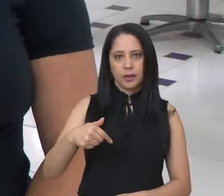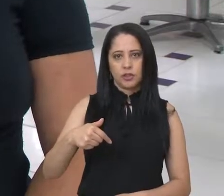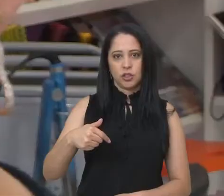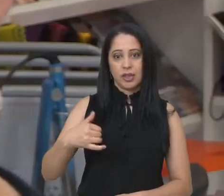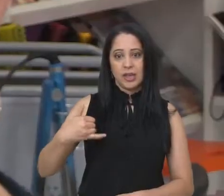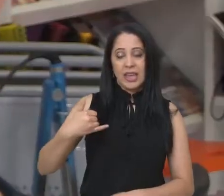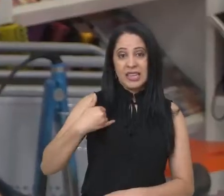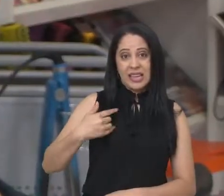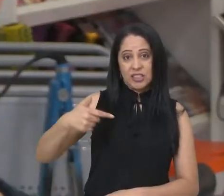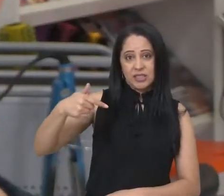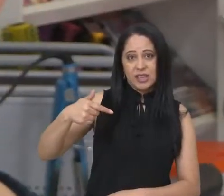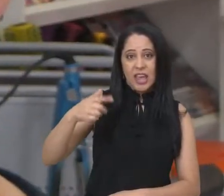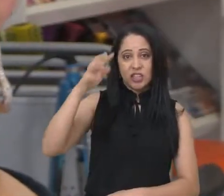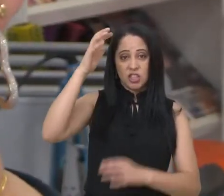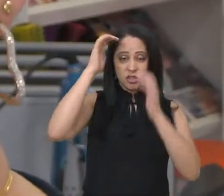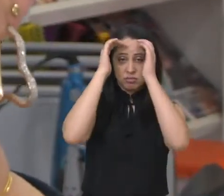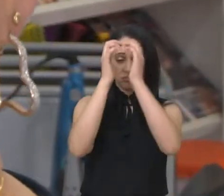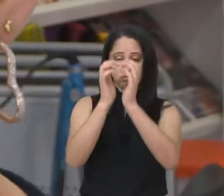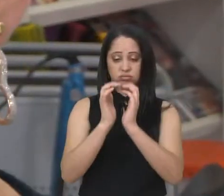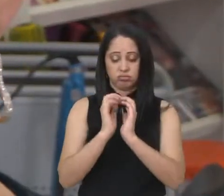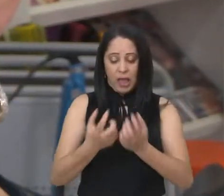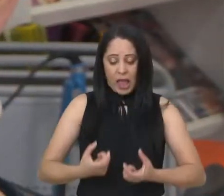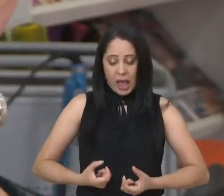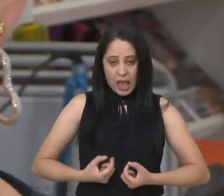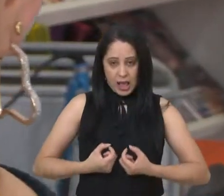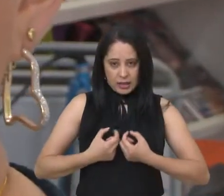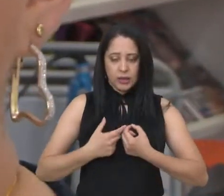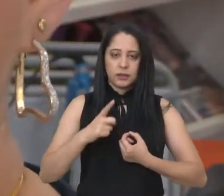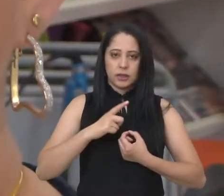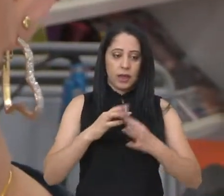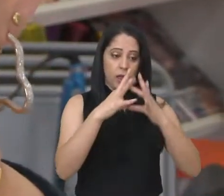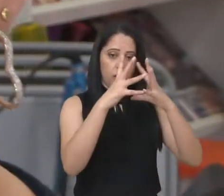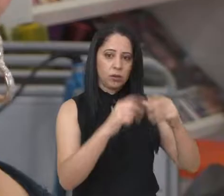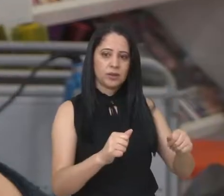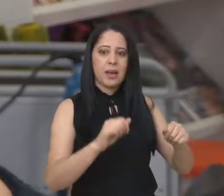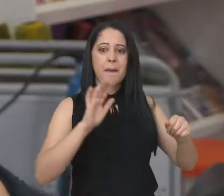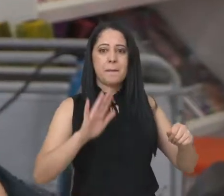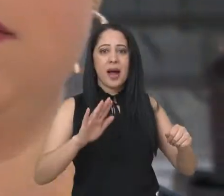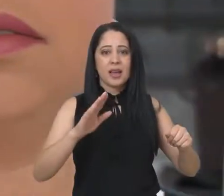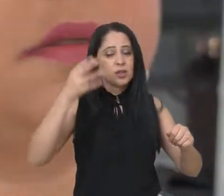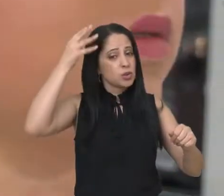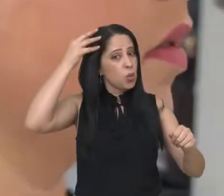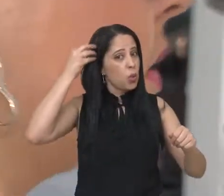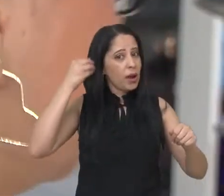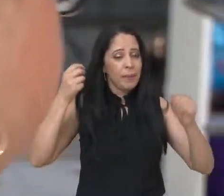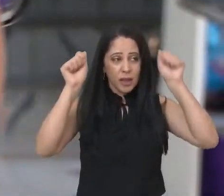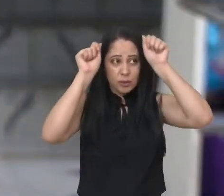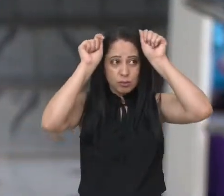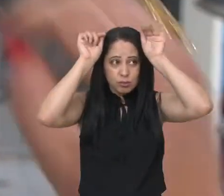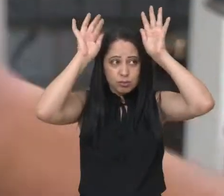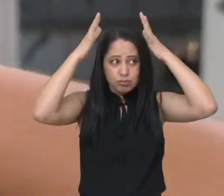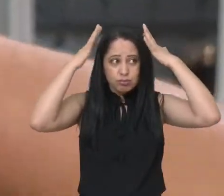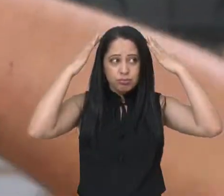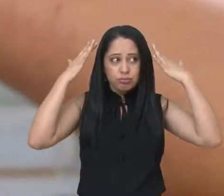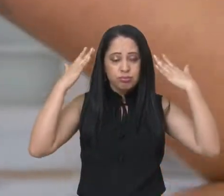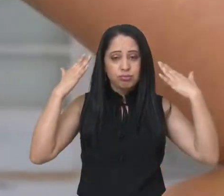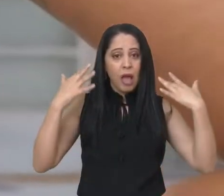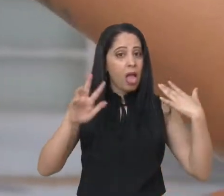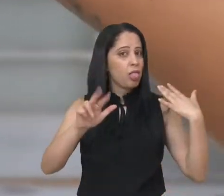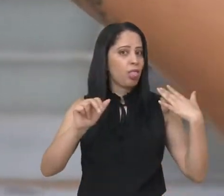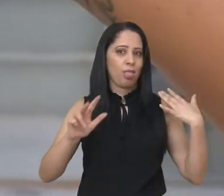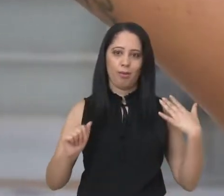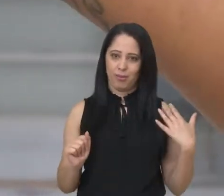Aos 7, descobriu um câncer no cérebro, fez o tratamento por anos e se curou, mas o cabelo não cresceu mais